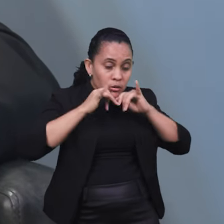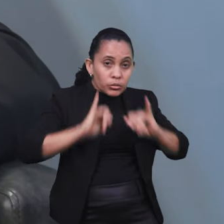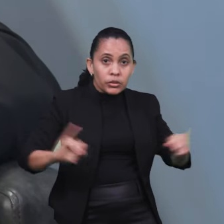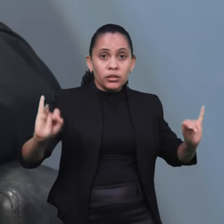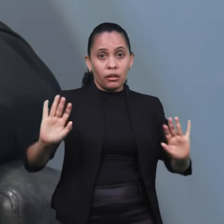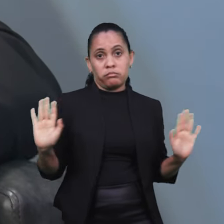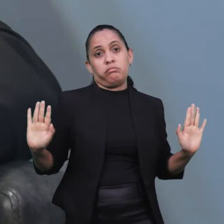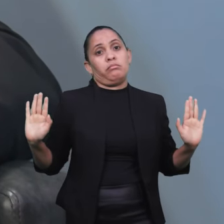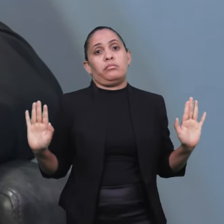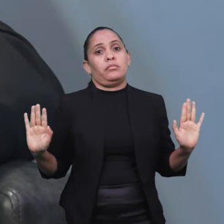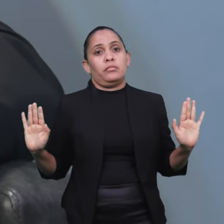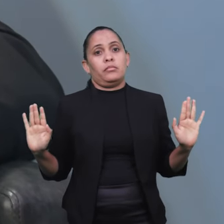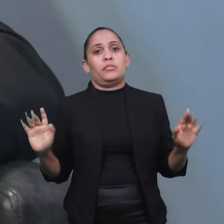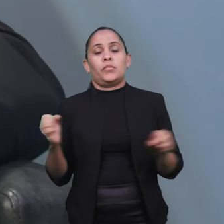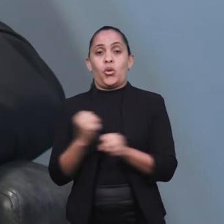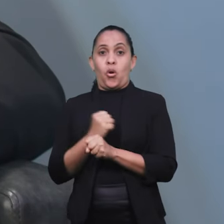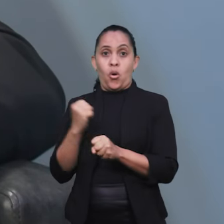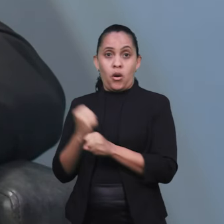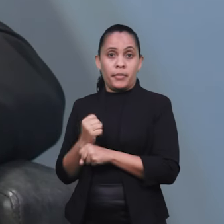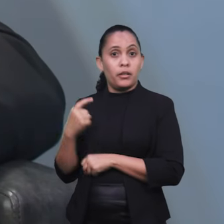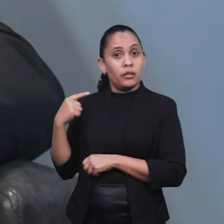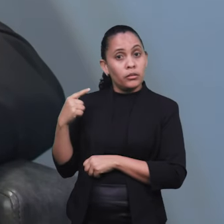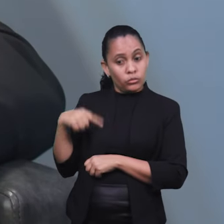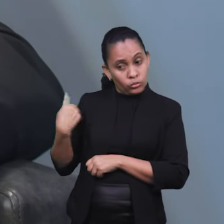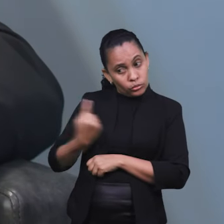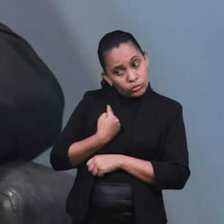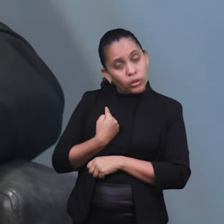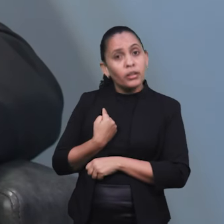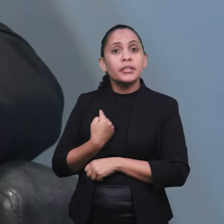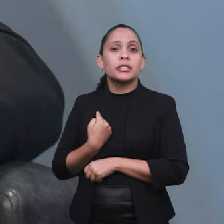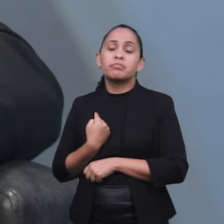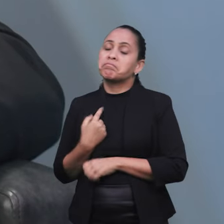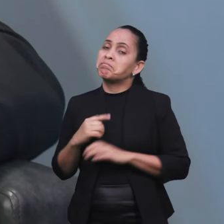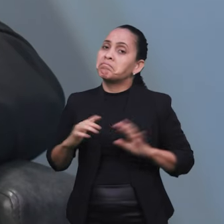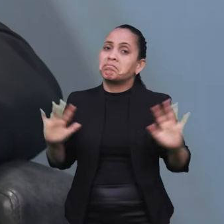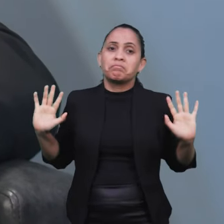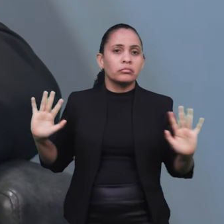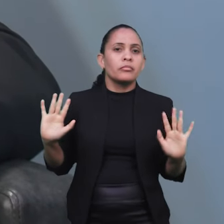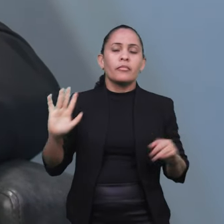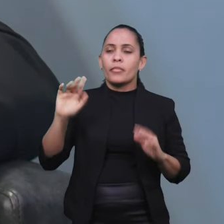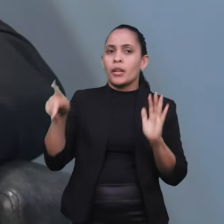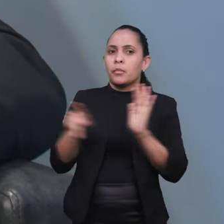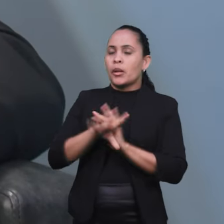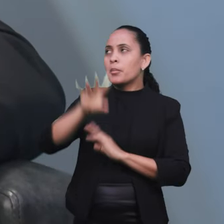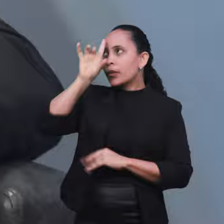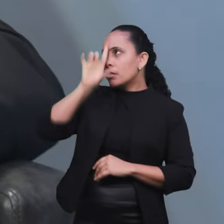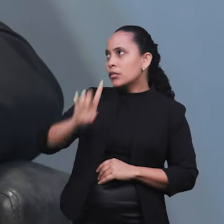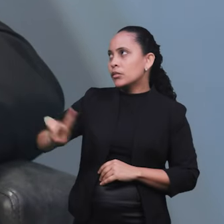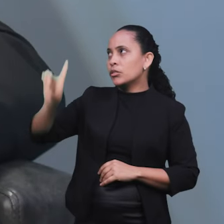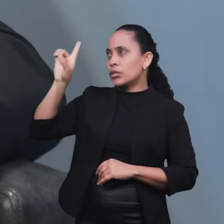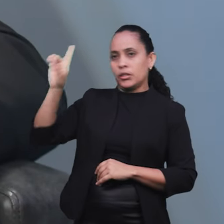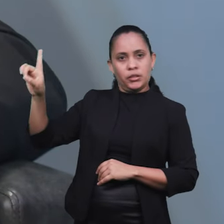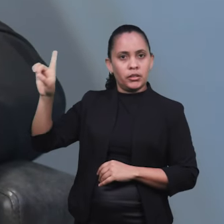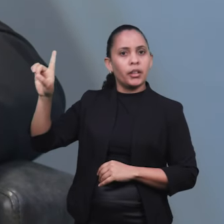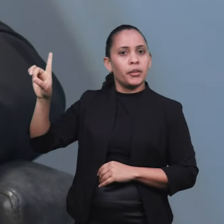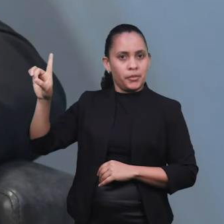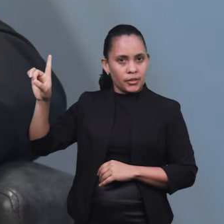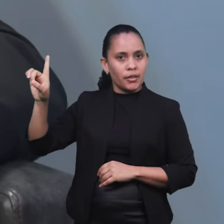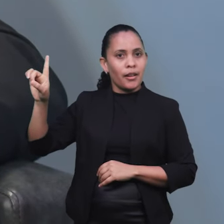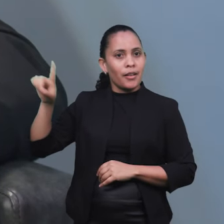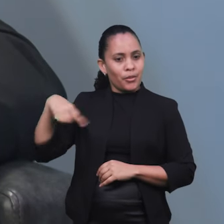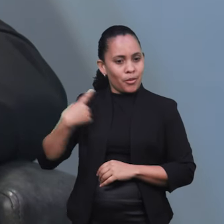para isso. Esta obra, quando eu digo esta obra de Deus, este veículo